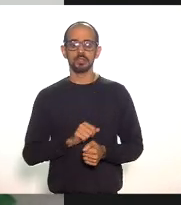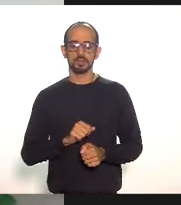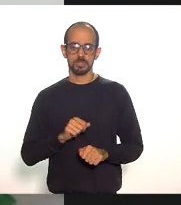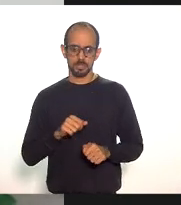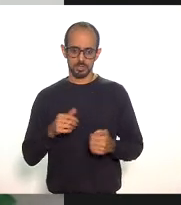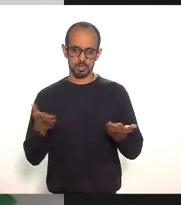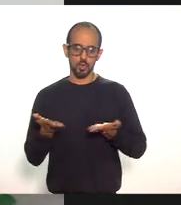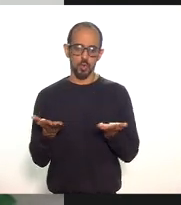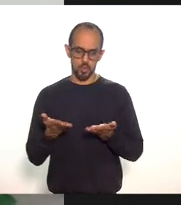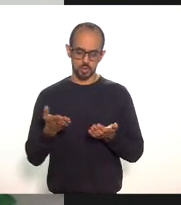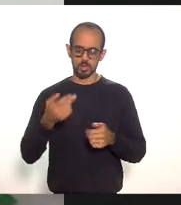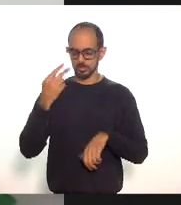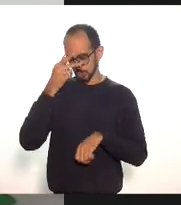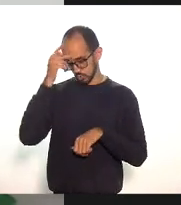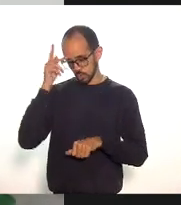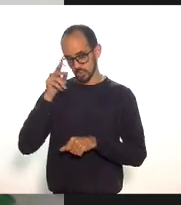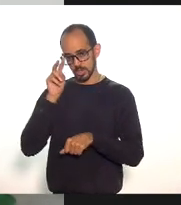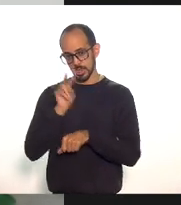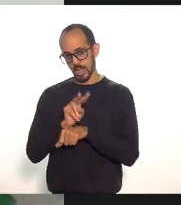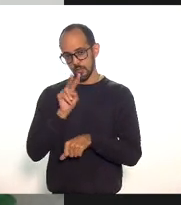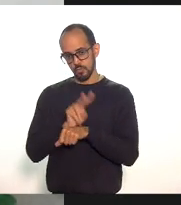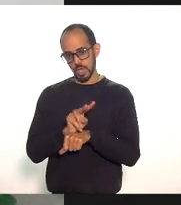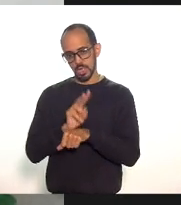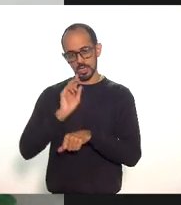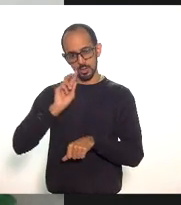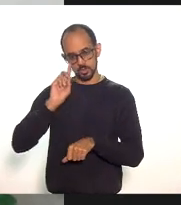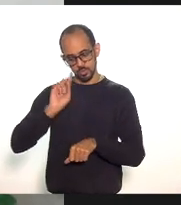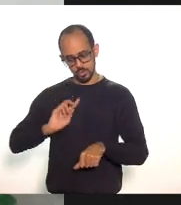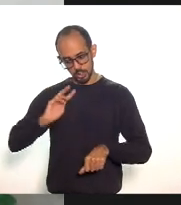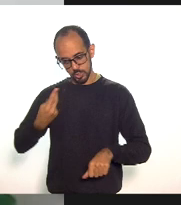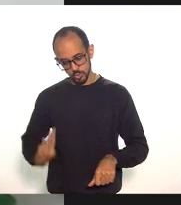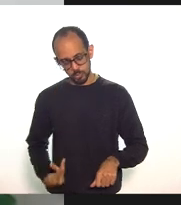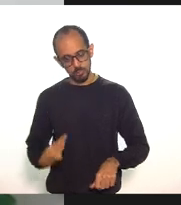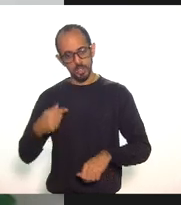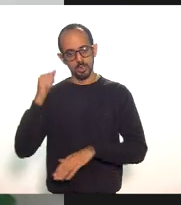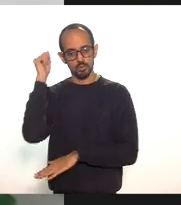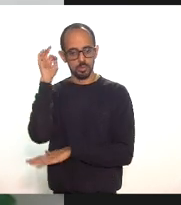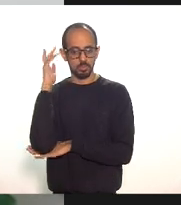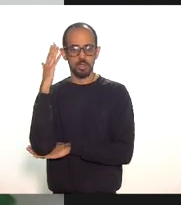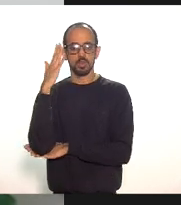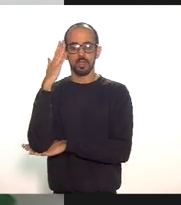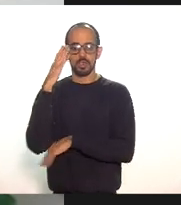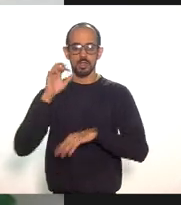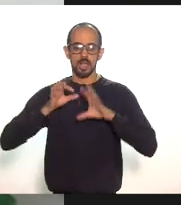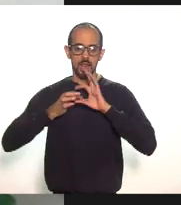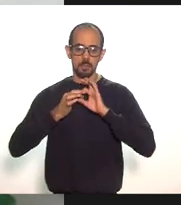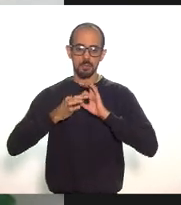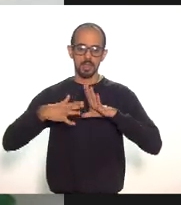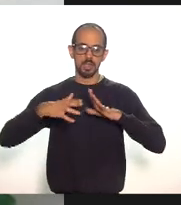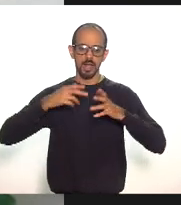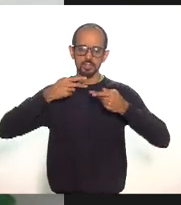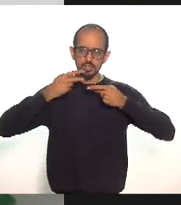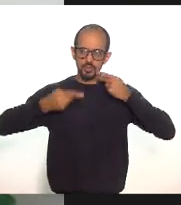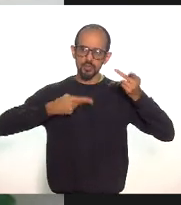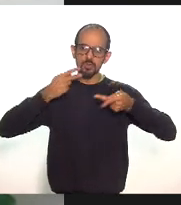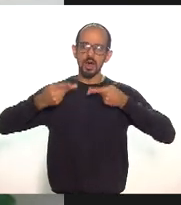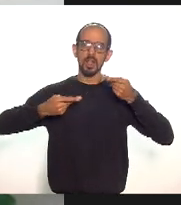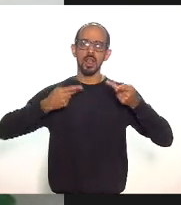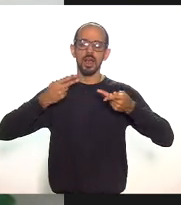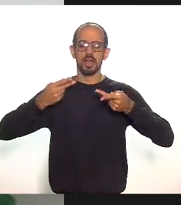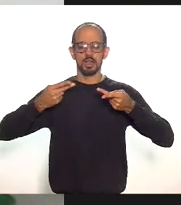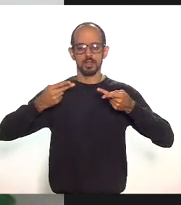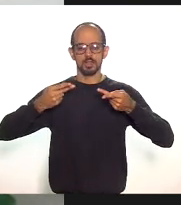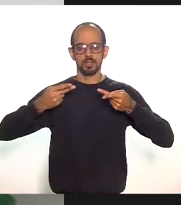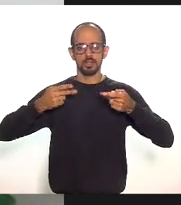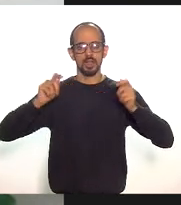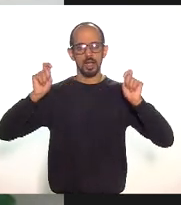hoje que defendem os direitos humanos, defendem o meio ambiente e defendem a liberdade de expressão e de